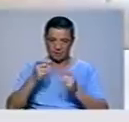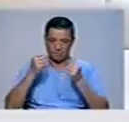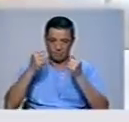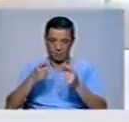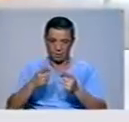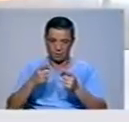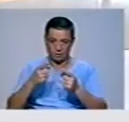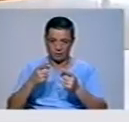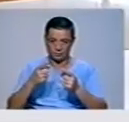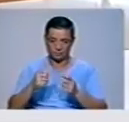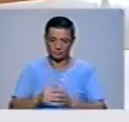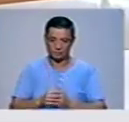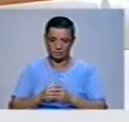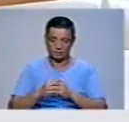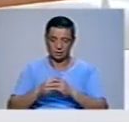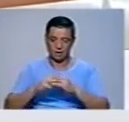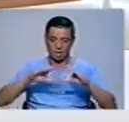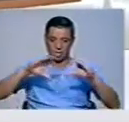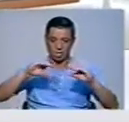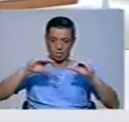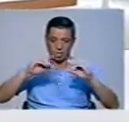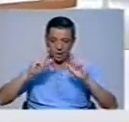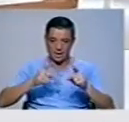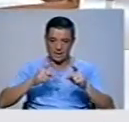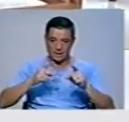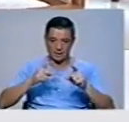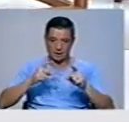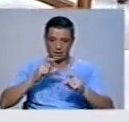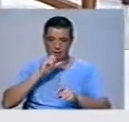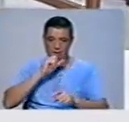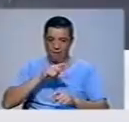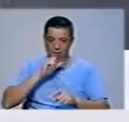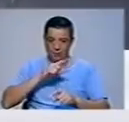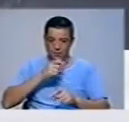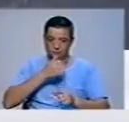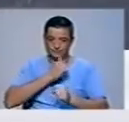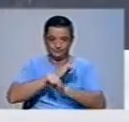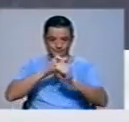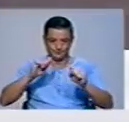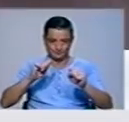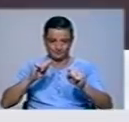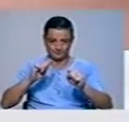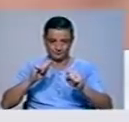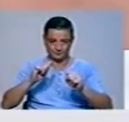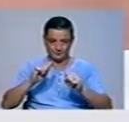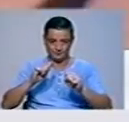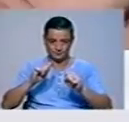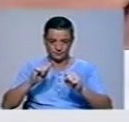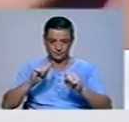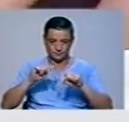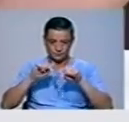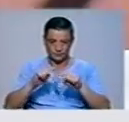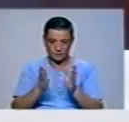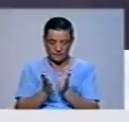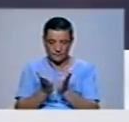porção de recheio. O recheio poderá ser o recheio que pretender, que mais gostar. Vamos fechar